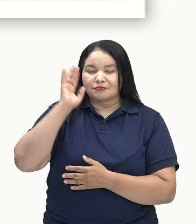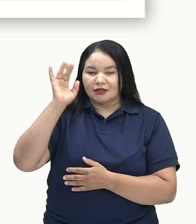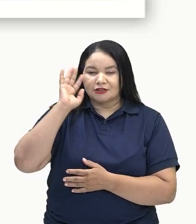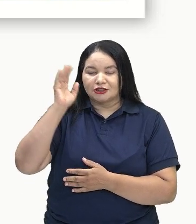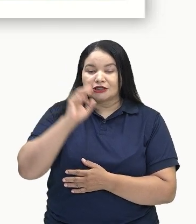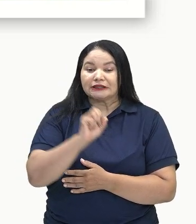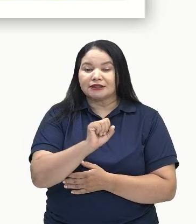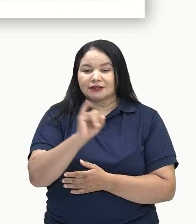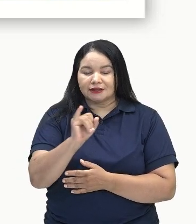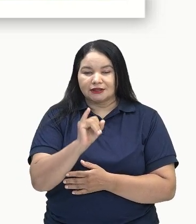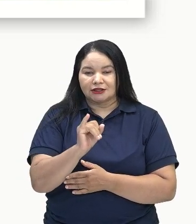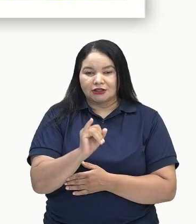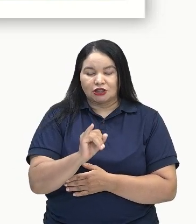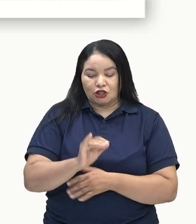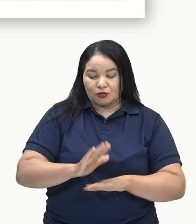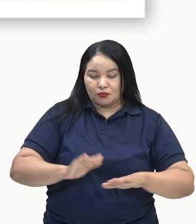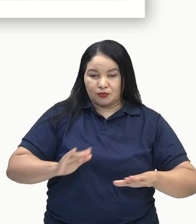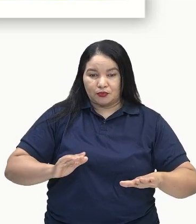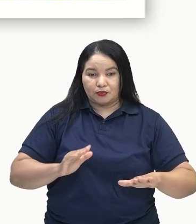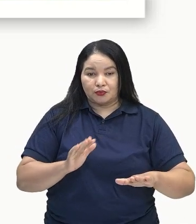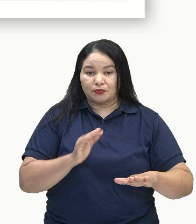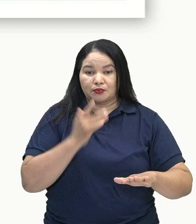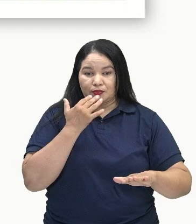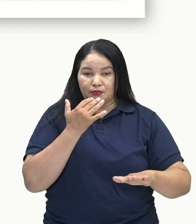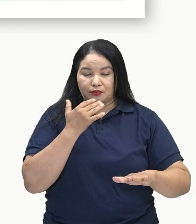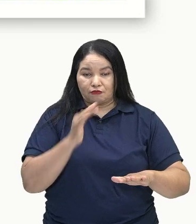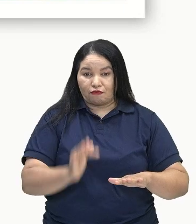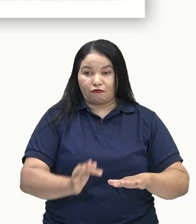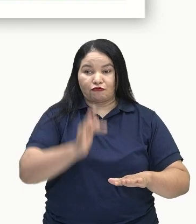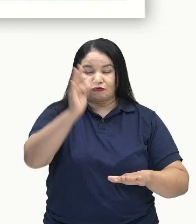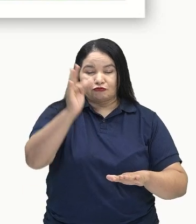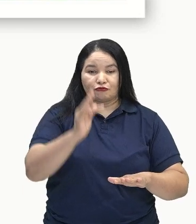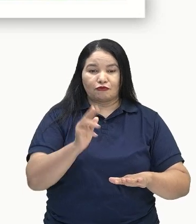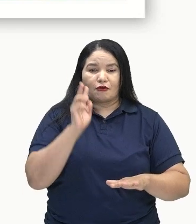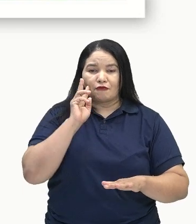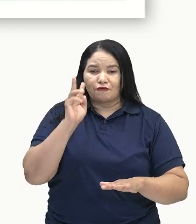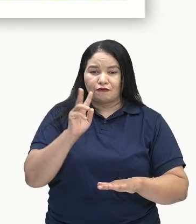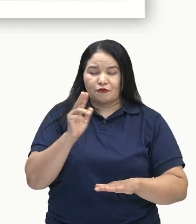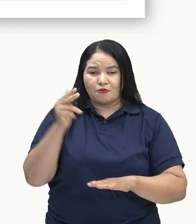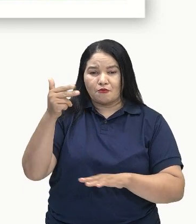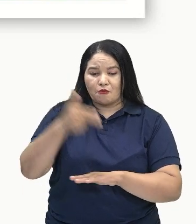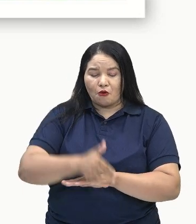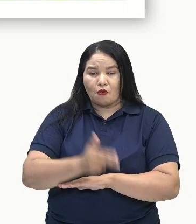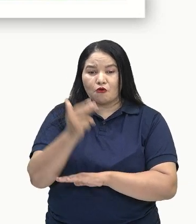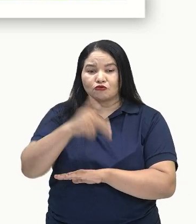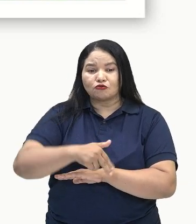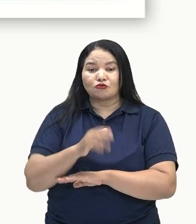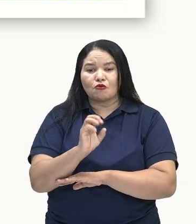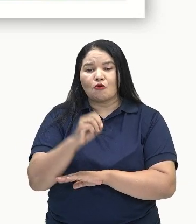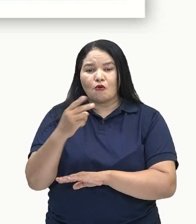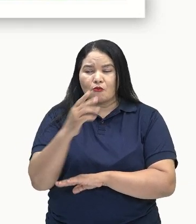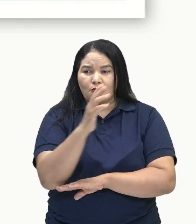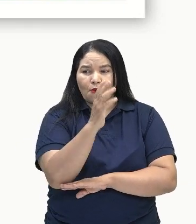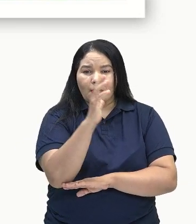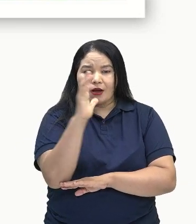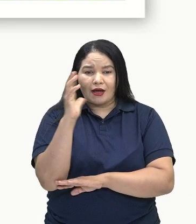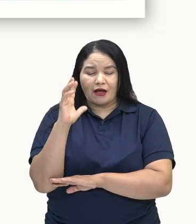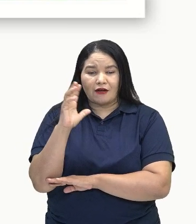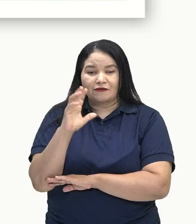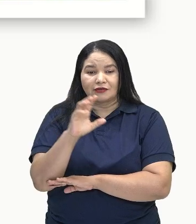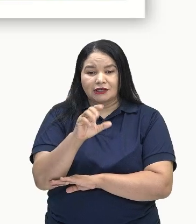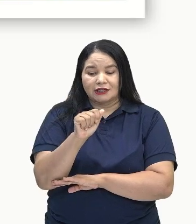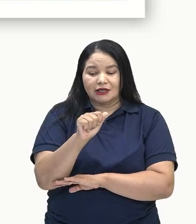futuro nunca pudessem ver, né, um boto ou uma castanheira, né, como nós podemos traduzir aqui